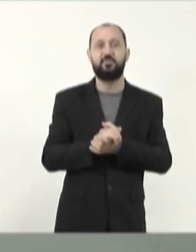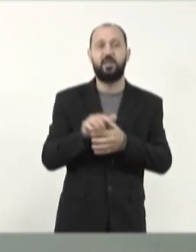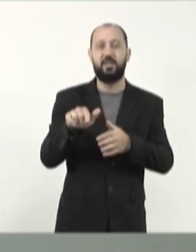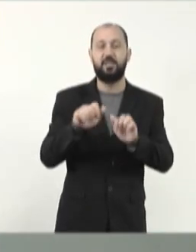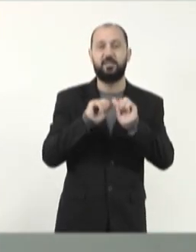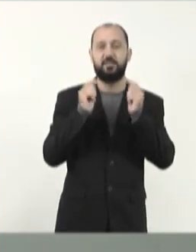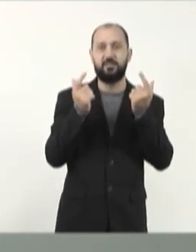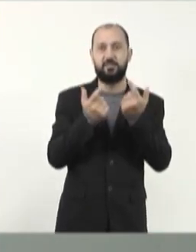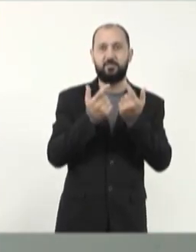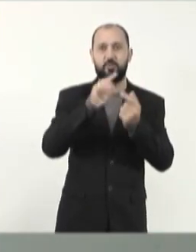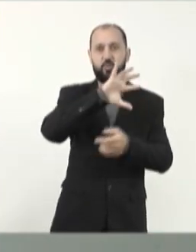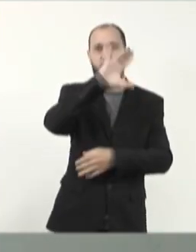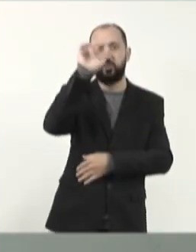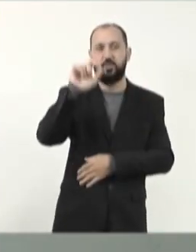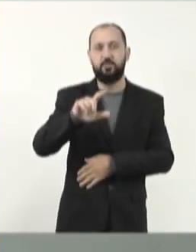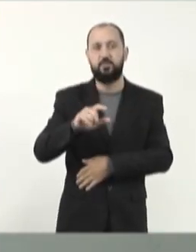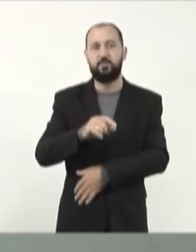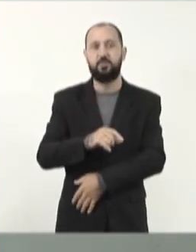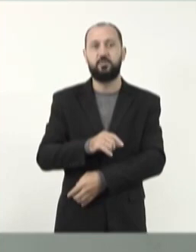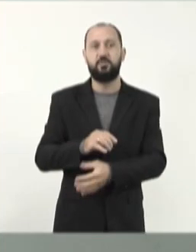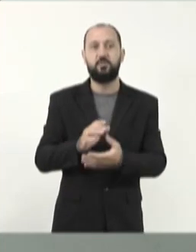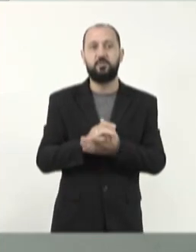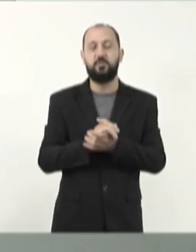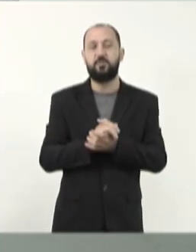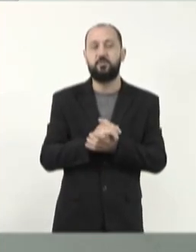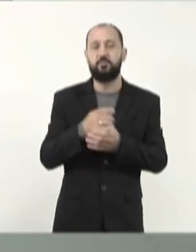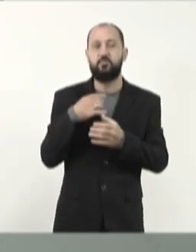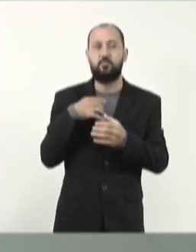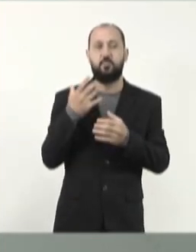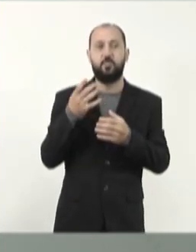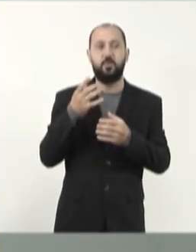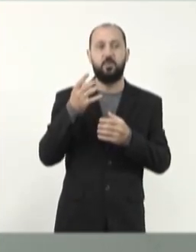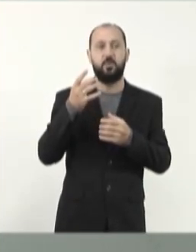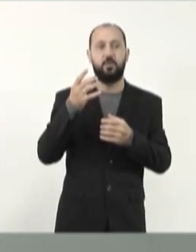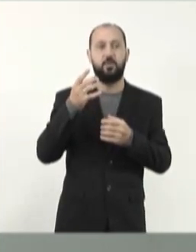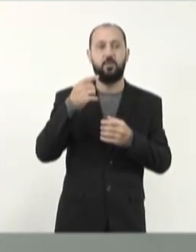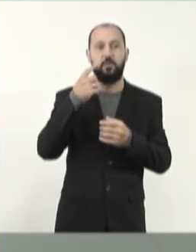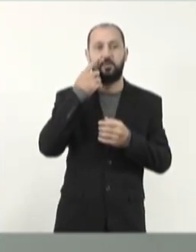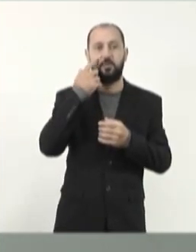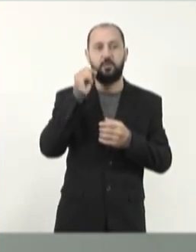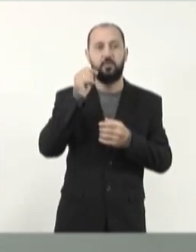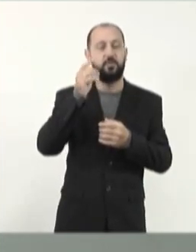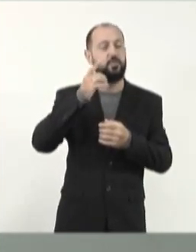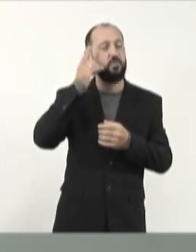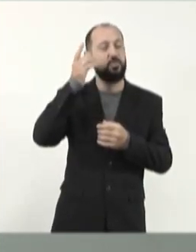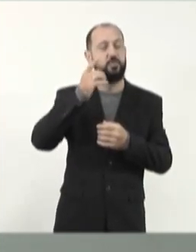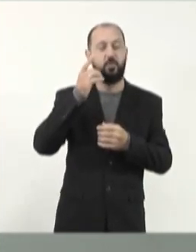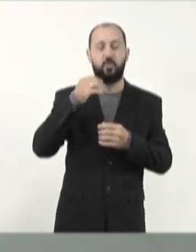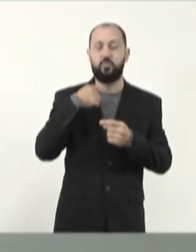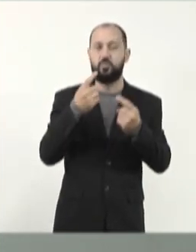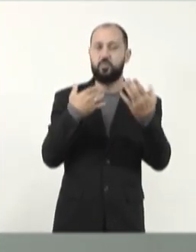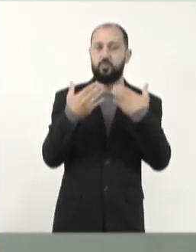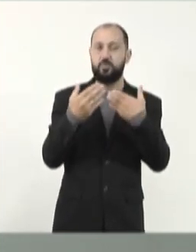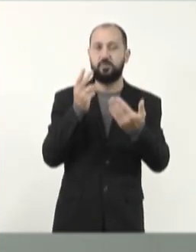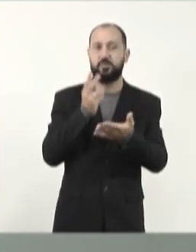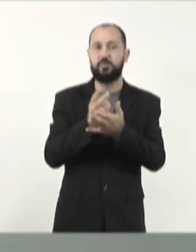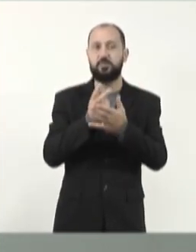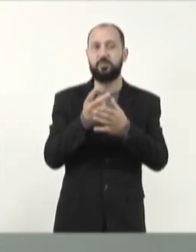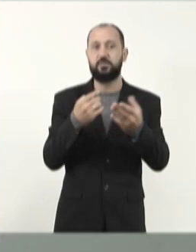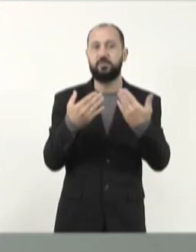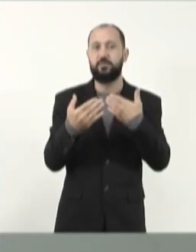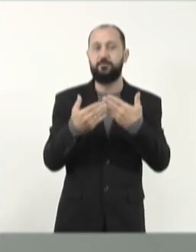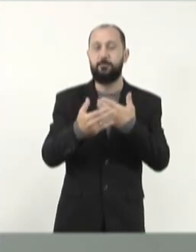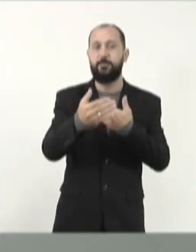na Assembleia Legislativa de Mato Grosso do Sul. Vamos partir para os debates, então, né? Sessão também antes das votações, claro, sempre ocorrem os